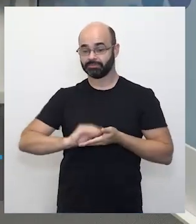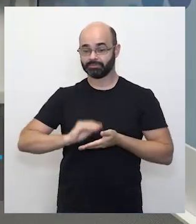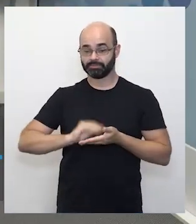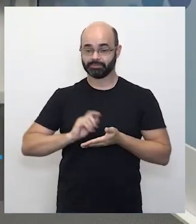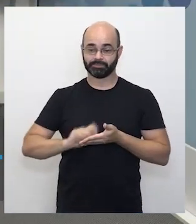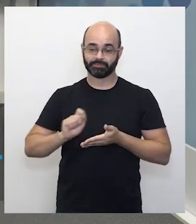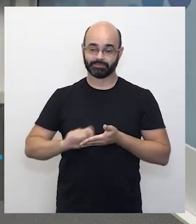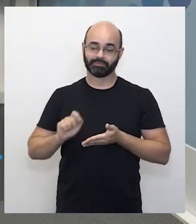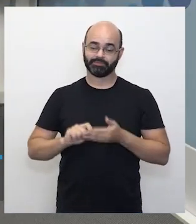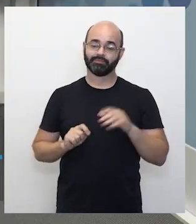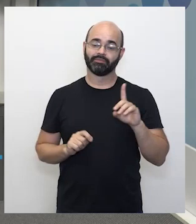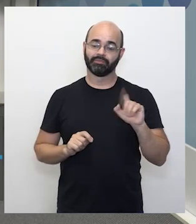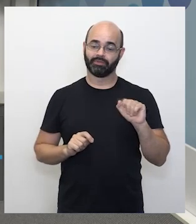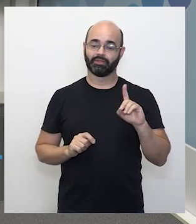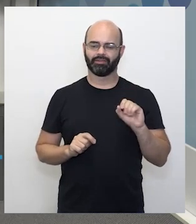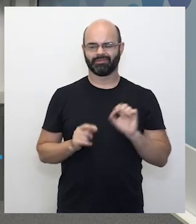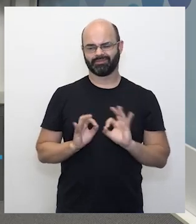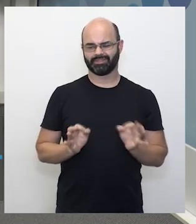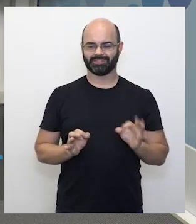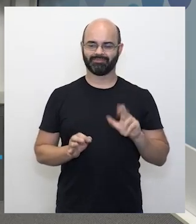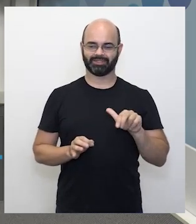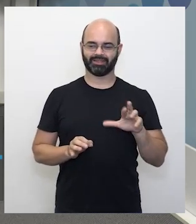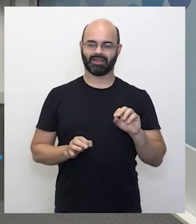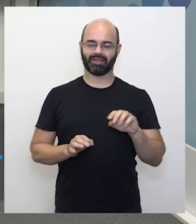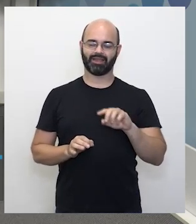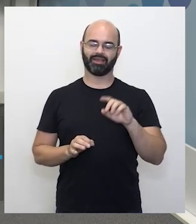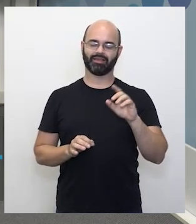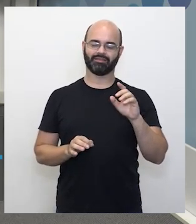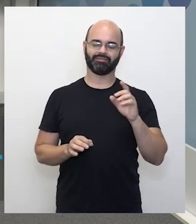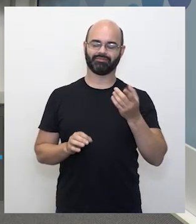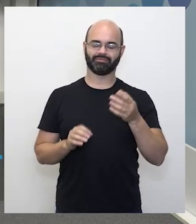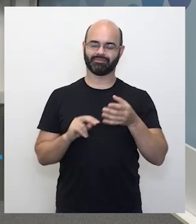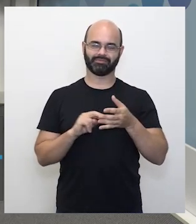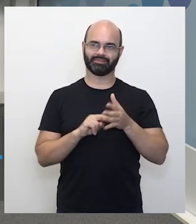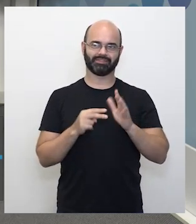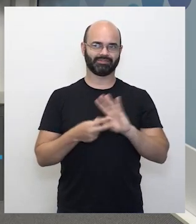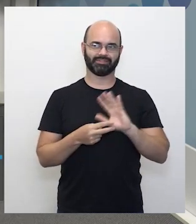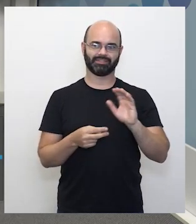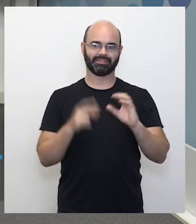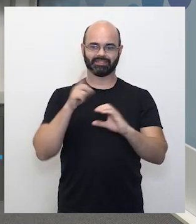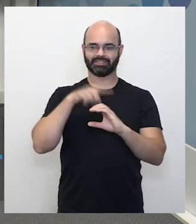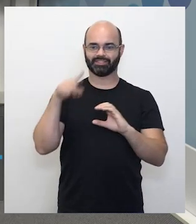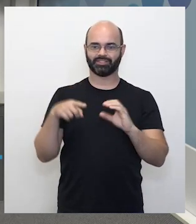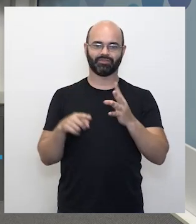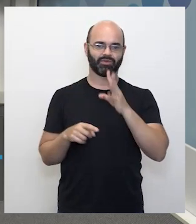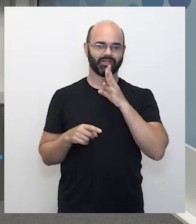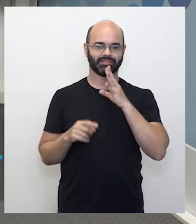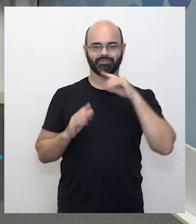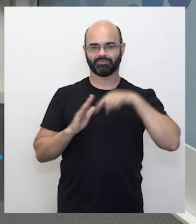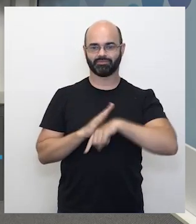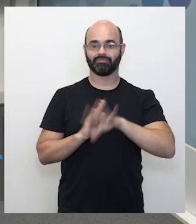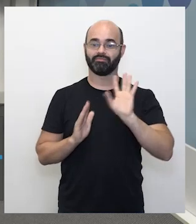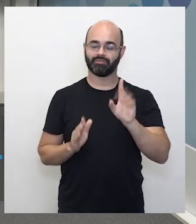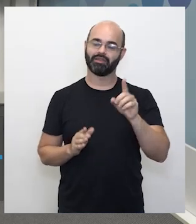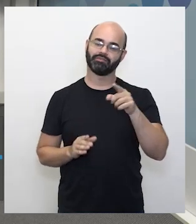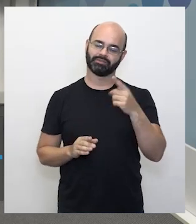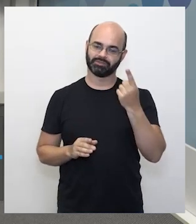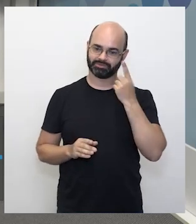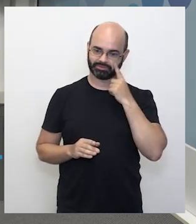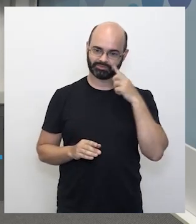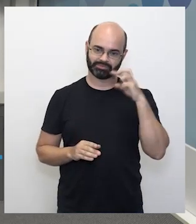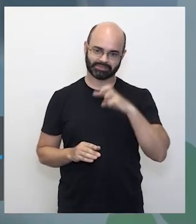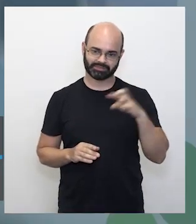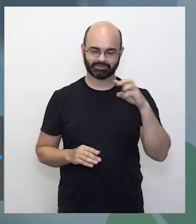entendido. Claro, esse exemplo é simplificando muito o que é um conhecimento científico, mas veja, você tem uma observação, você